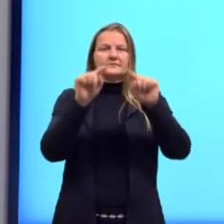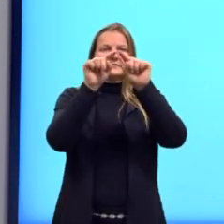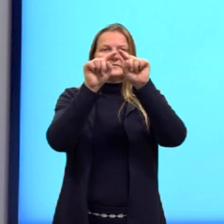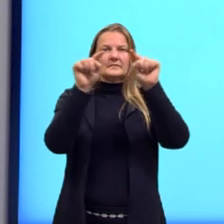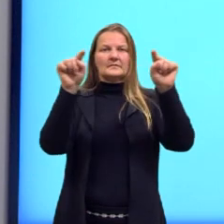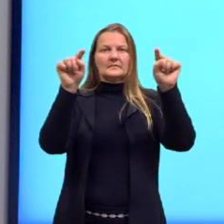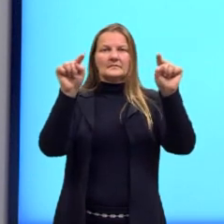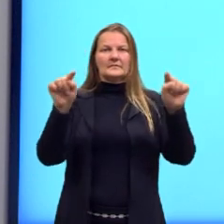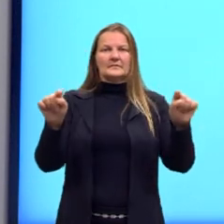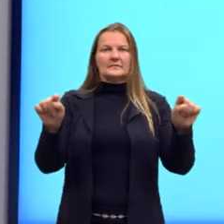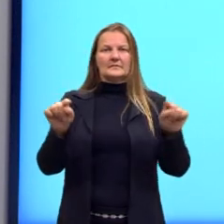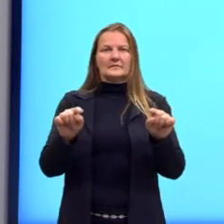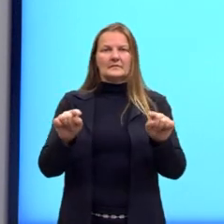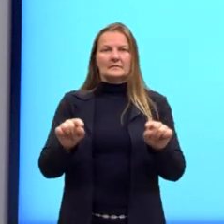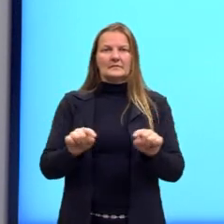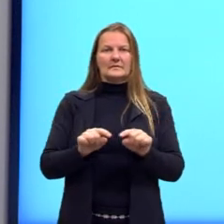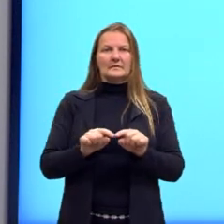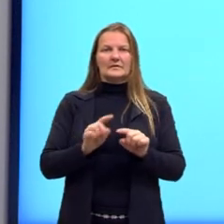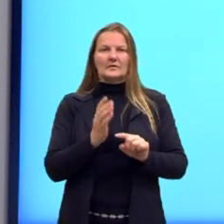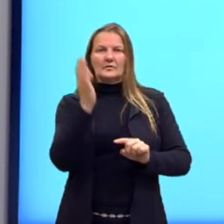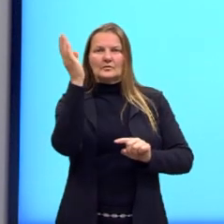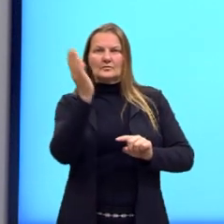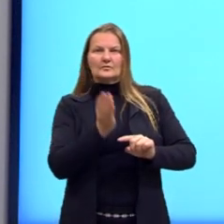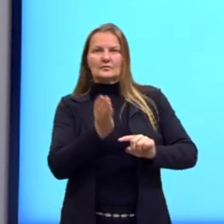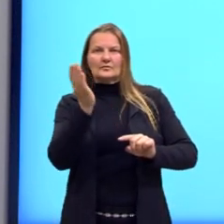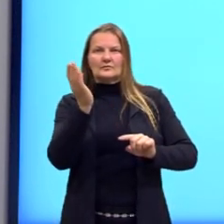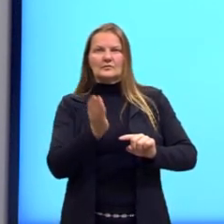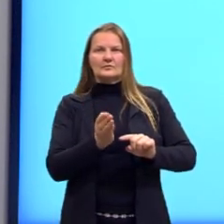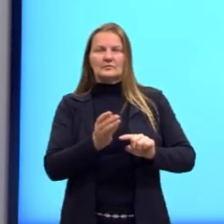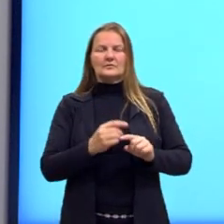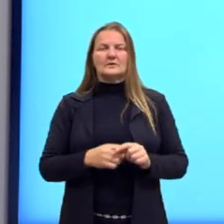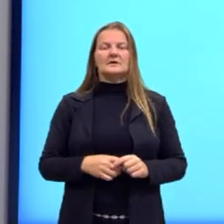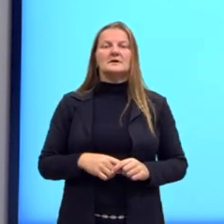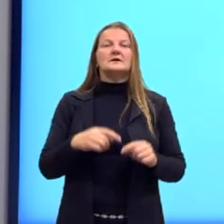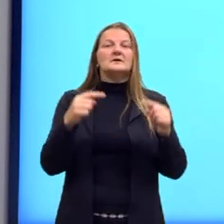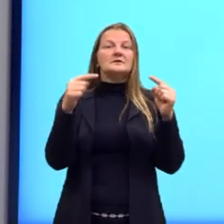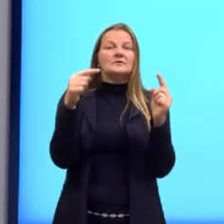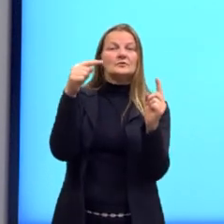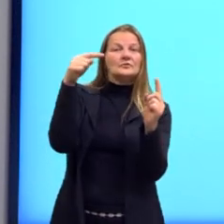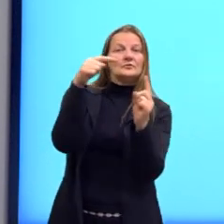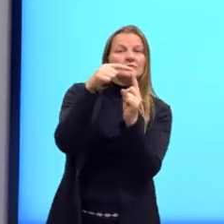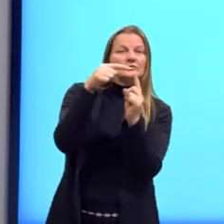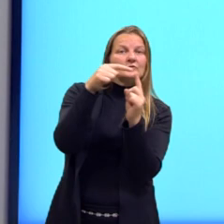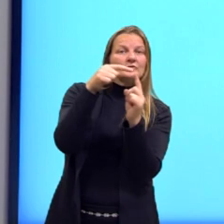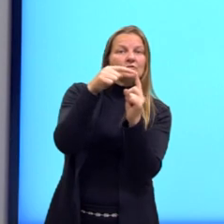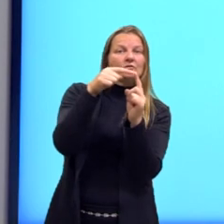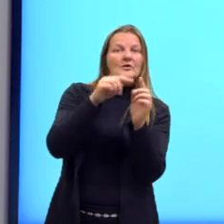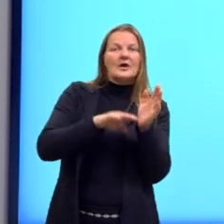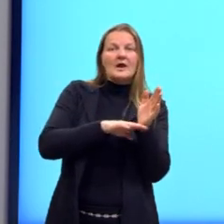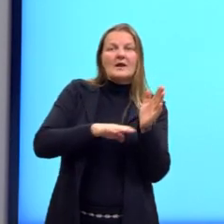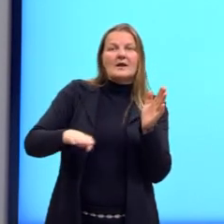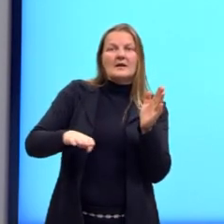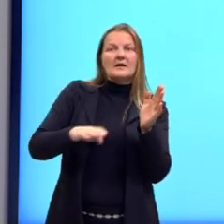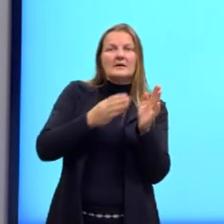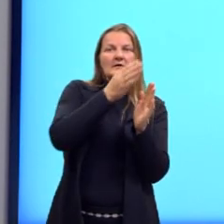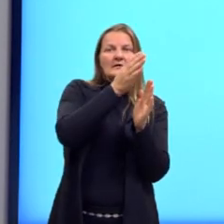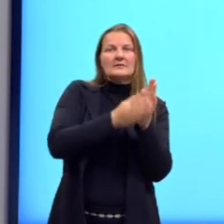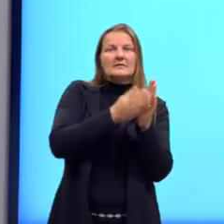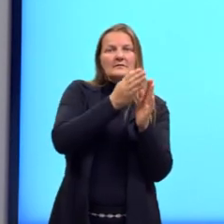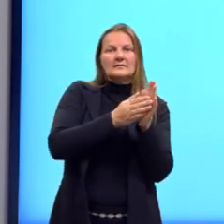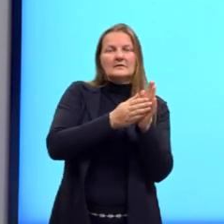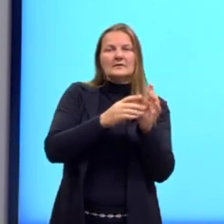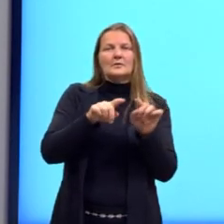nós Não pegamos vértices que vem né um após o outro porque senão nos formaríamos justamente o lado mas